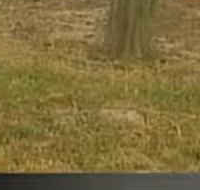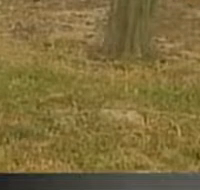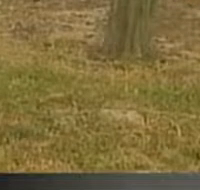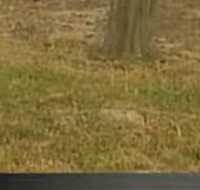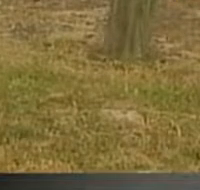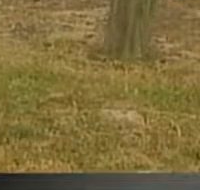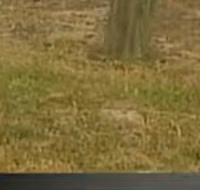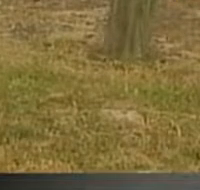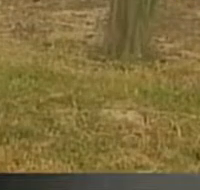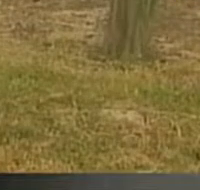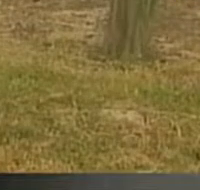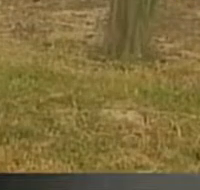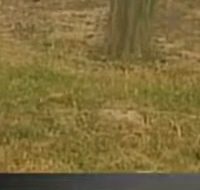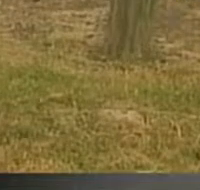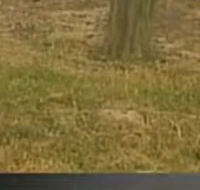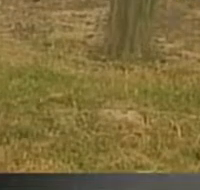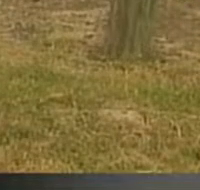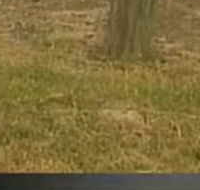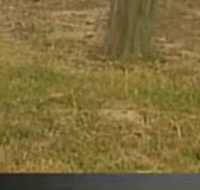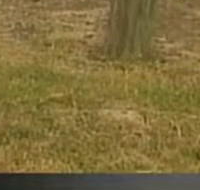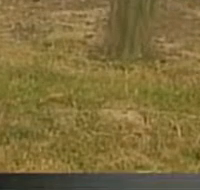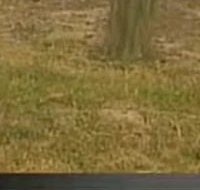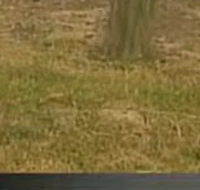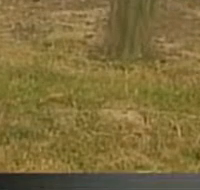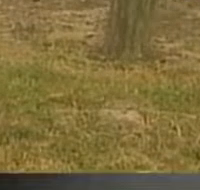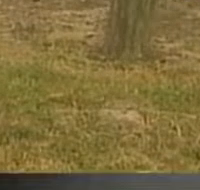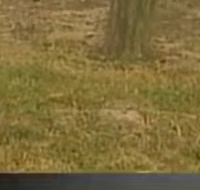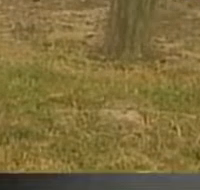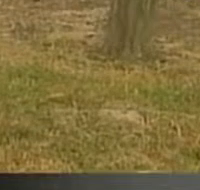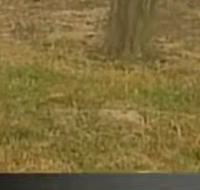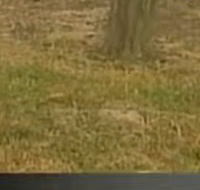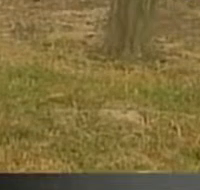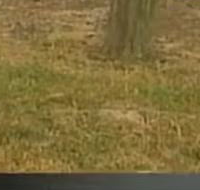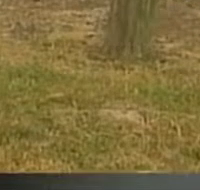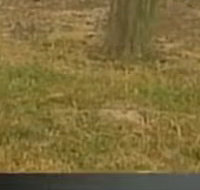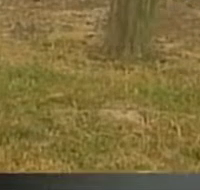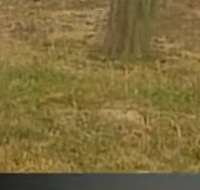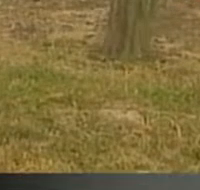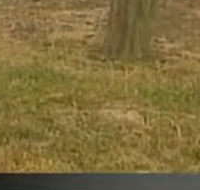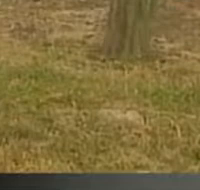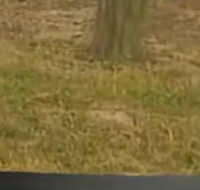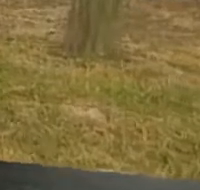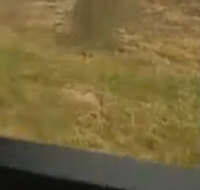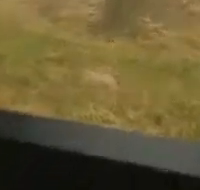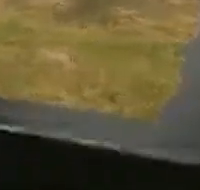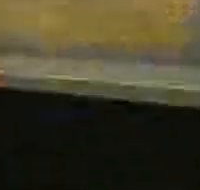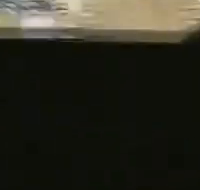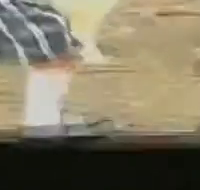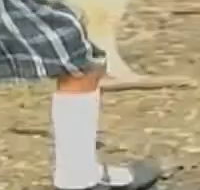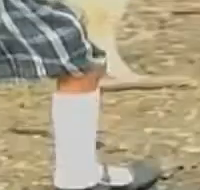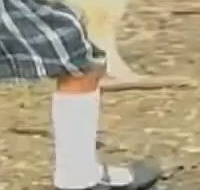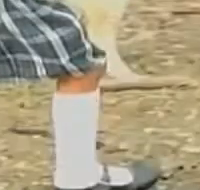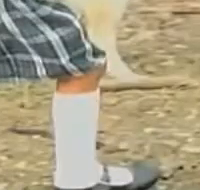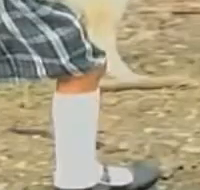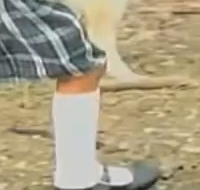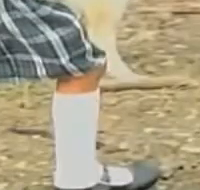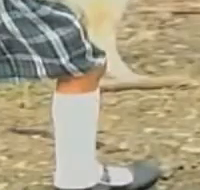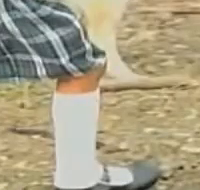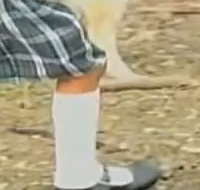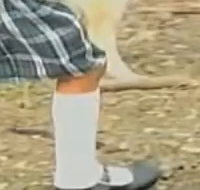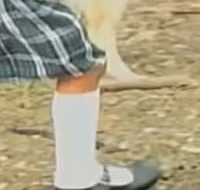paz, que venha com a gente que quer conviver e que é capaz.